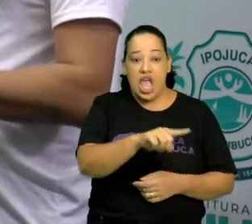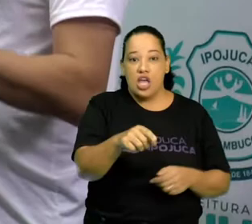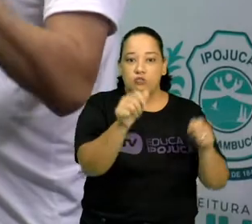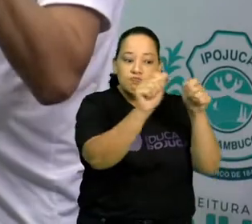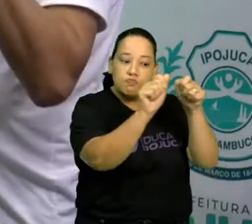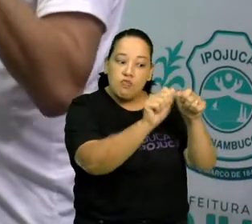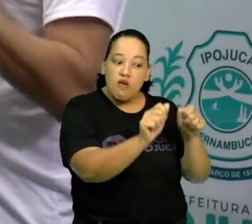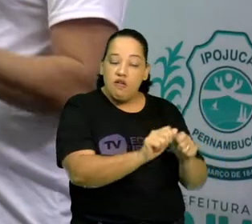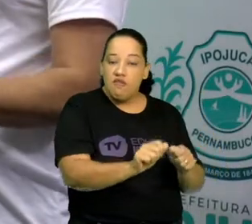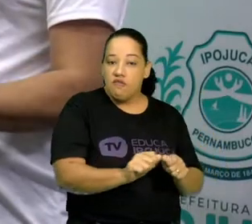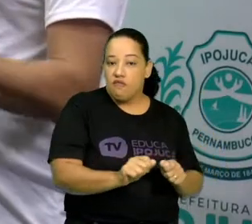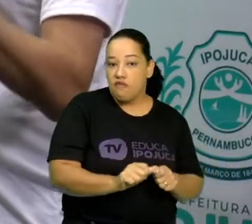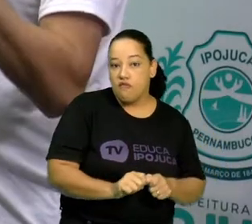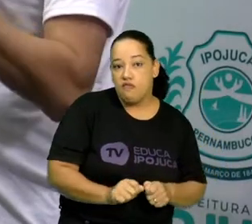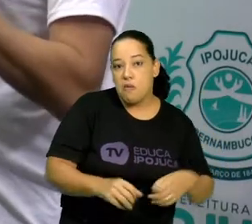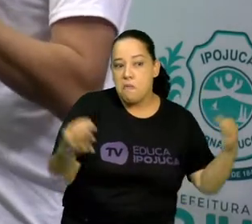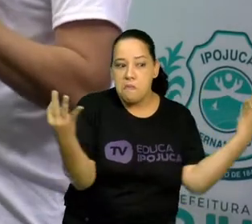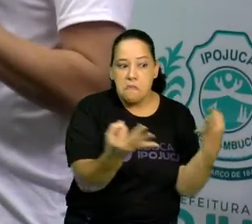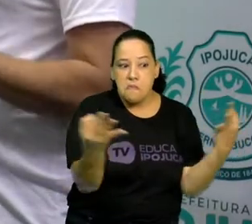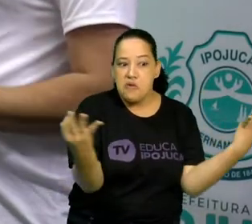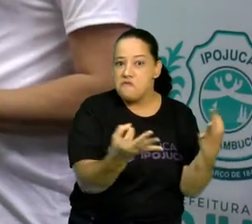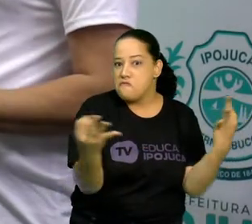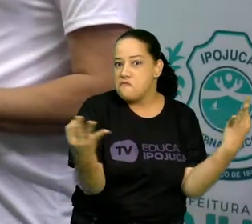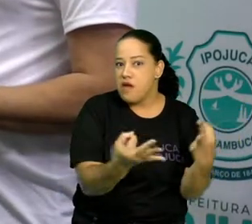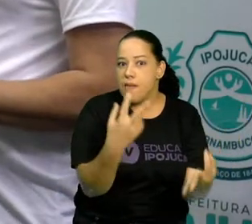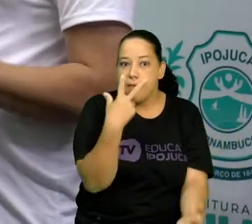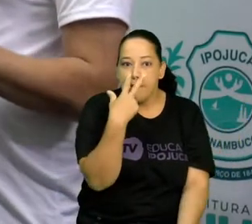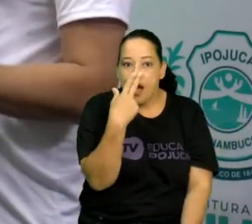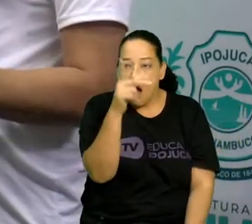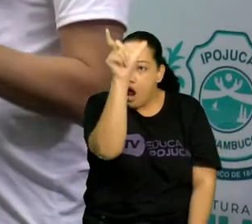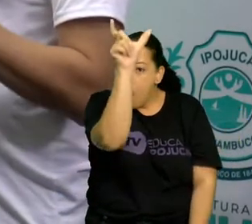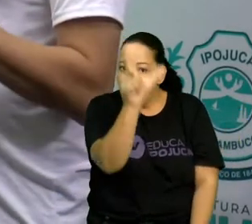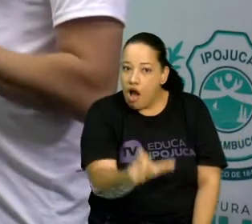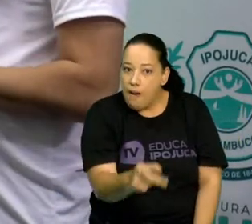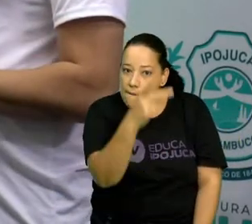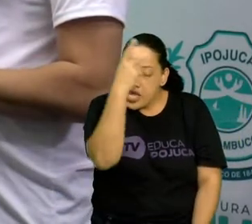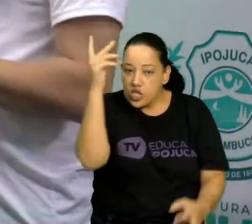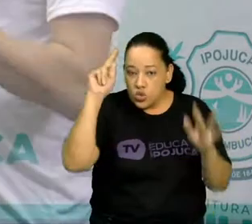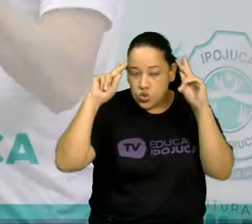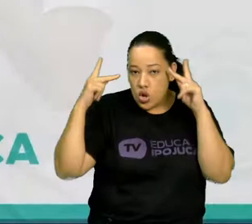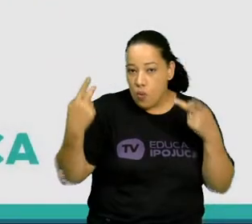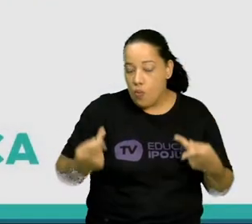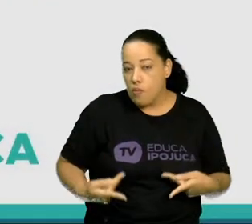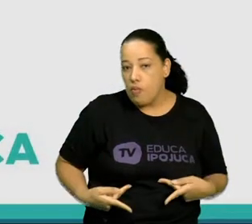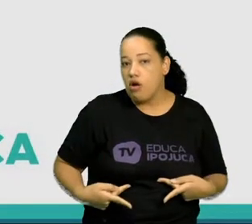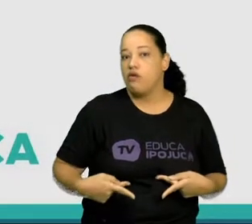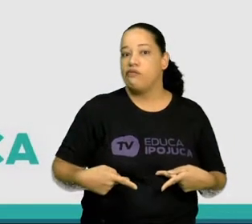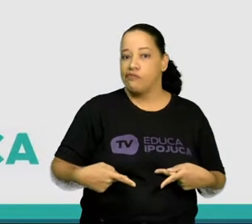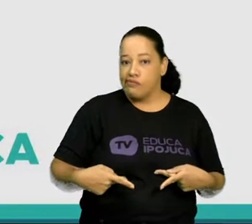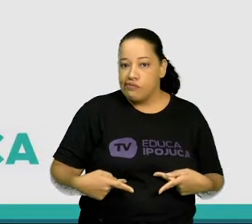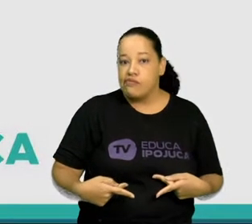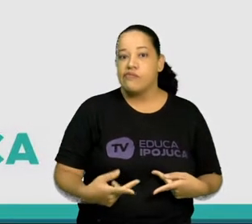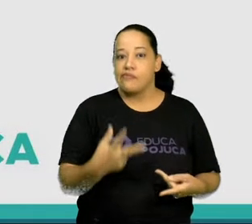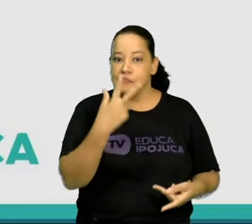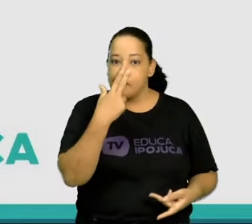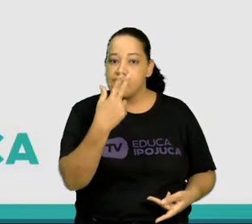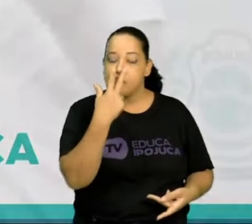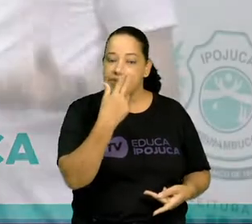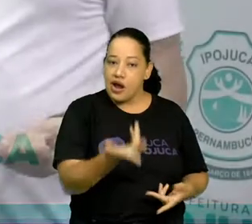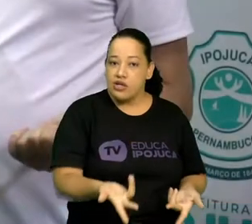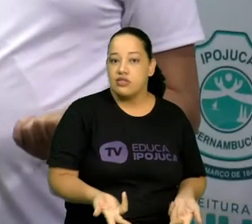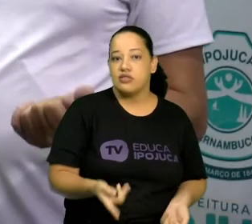se tornavam idênticos aos seres vivos, muitas vezes inspirados realmente